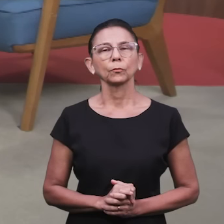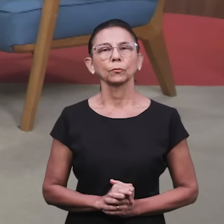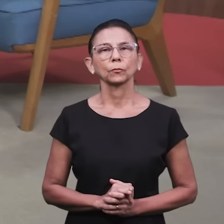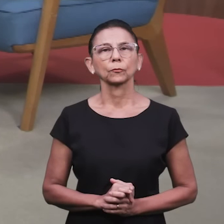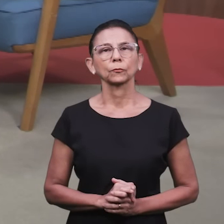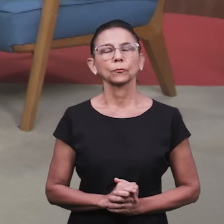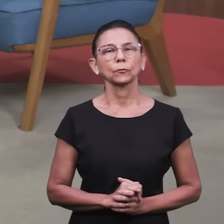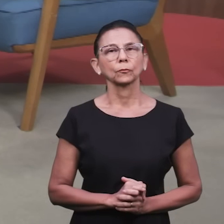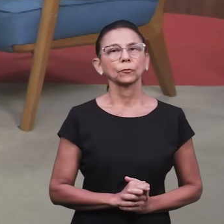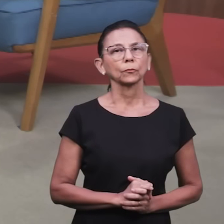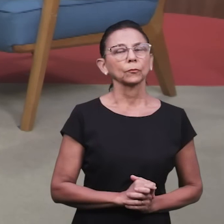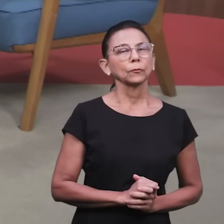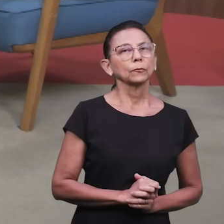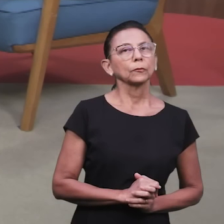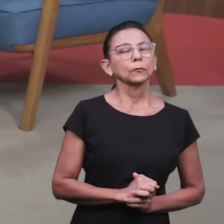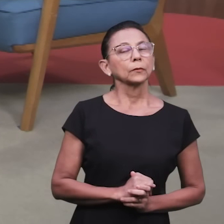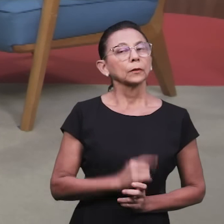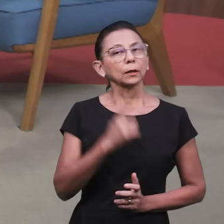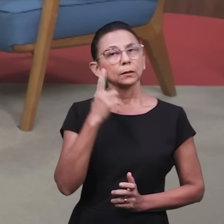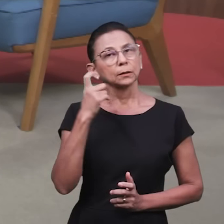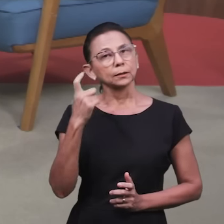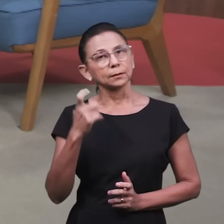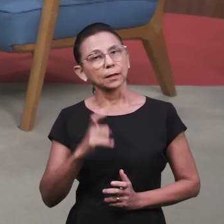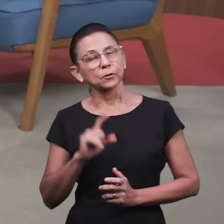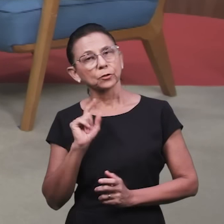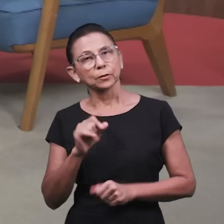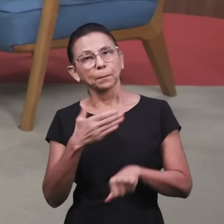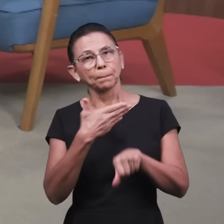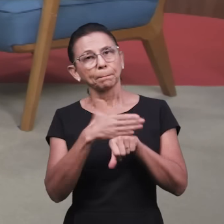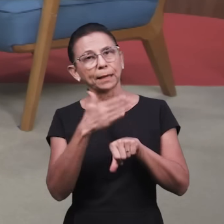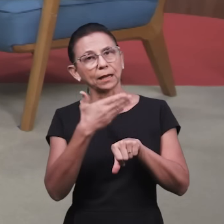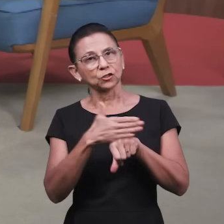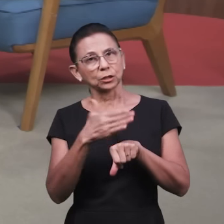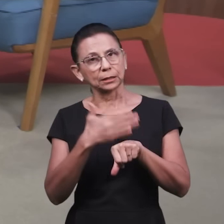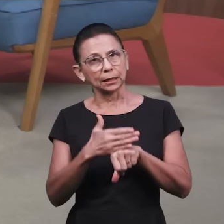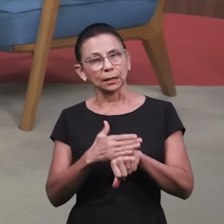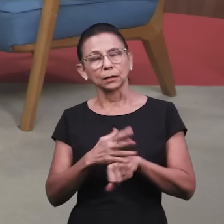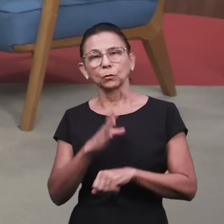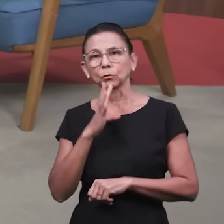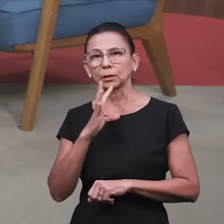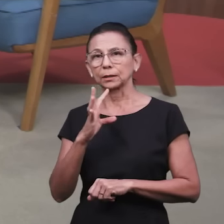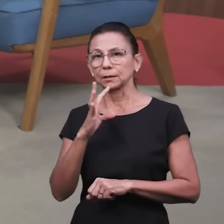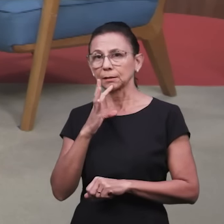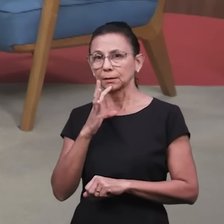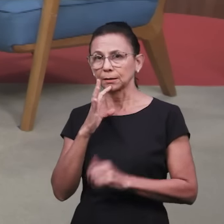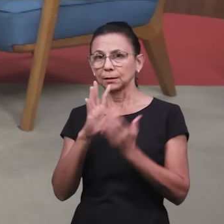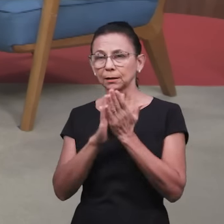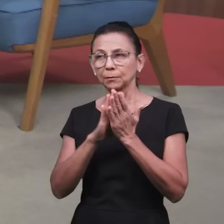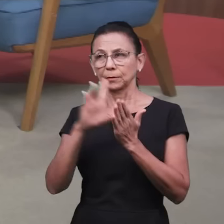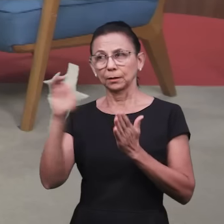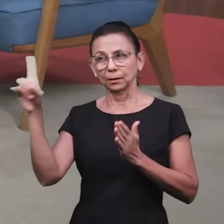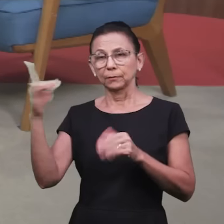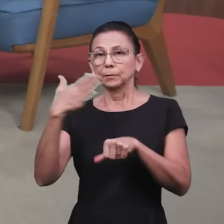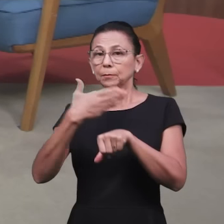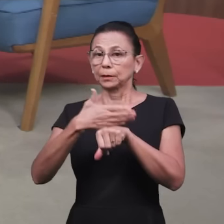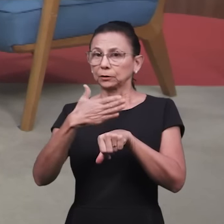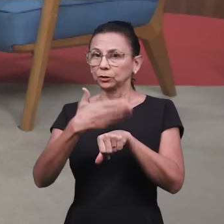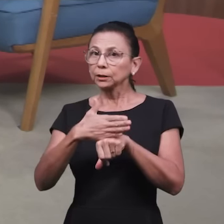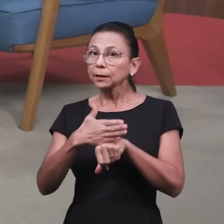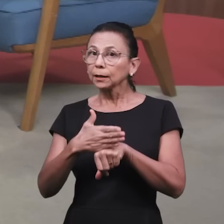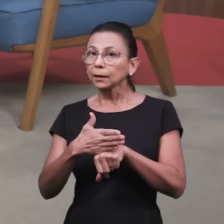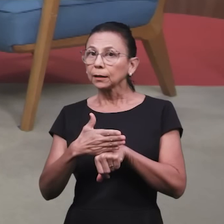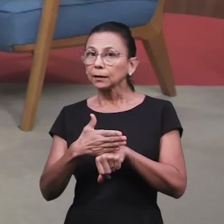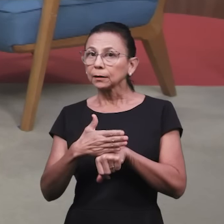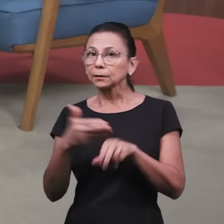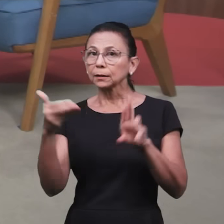ou o resultado aqui está na prática daquilo que se ouve. E aqui é a igreja fiel. A igreja fiel.